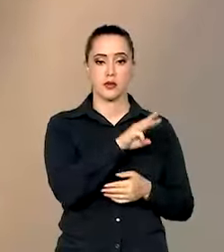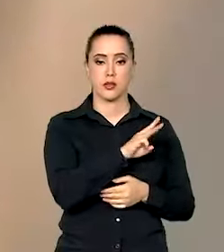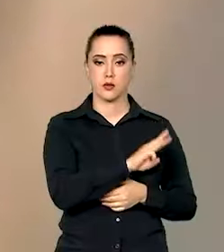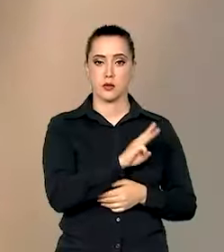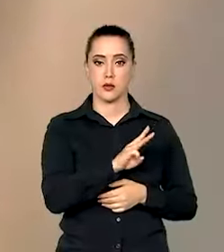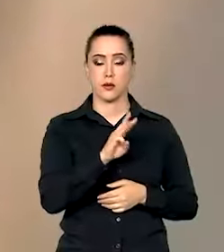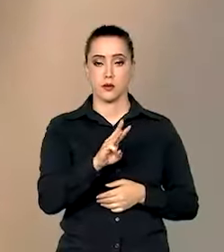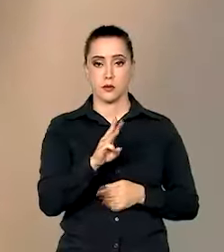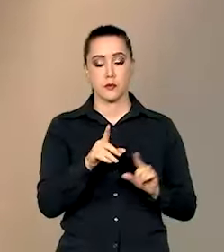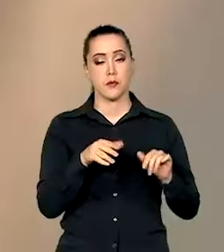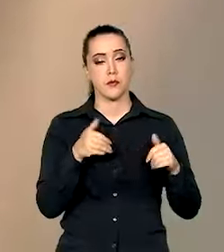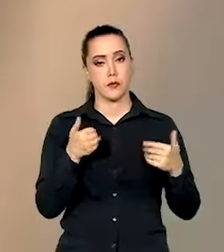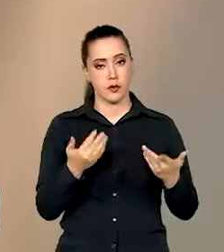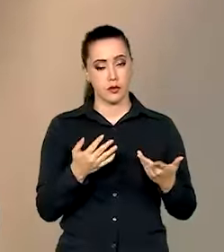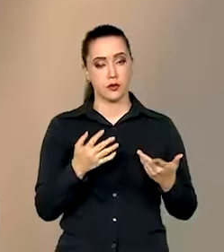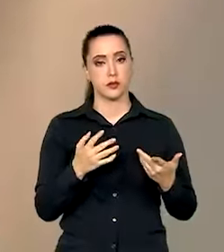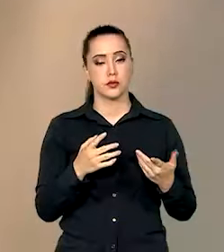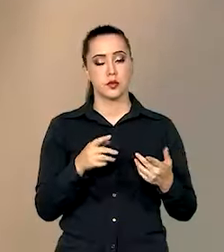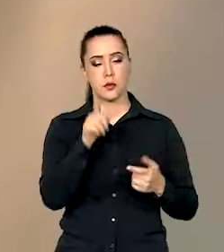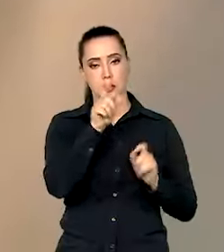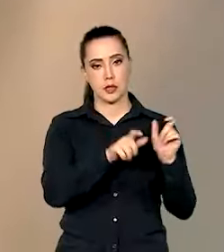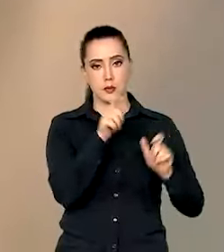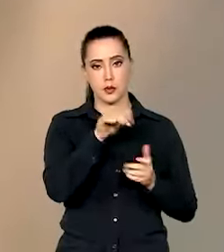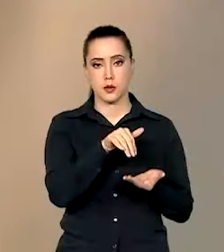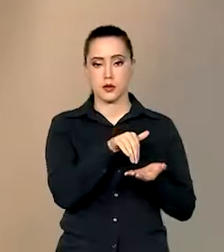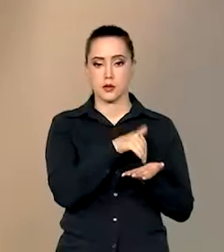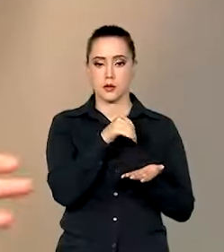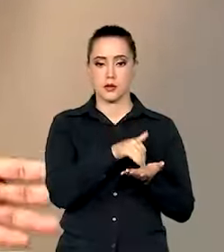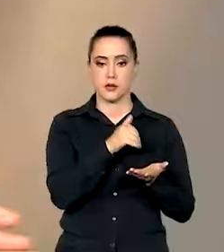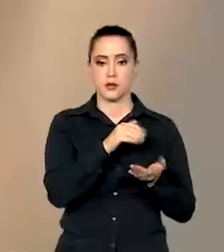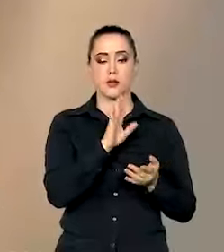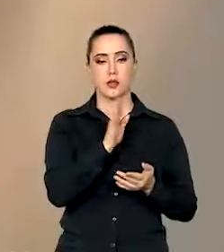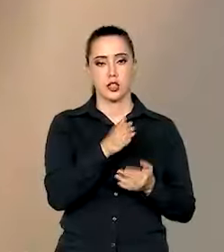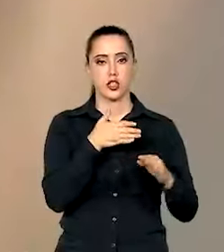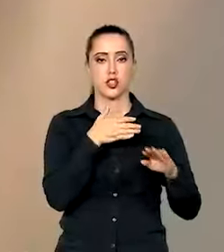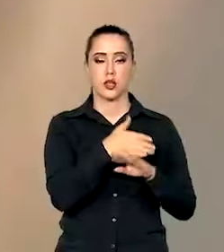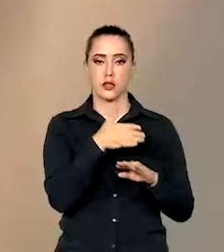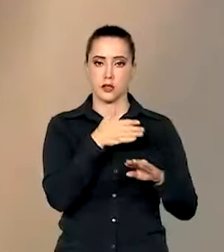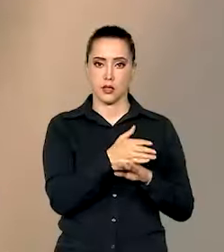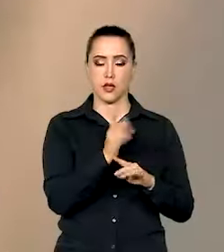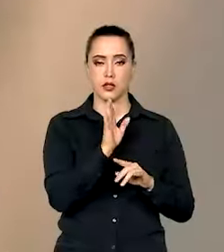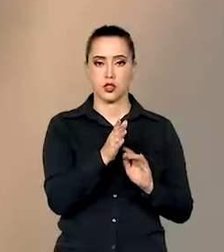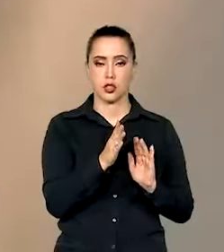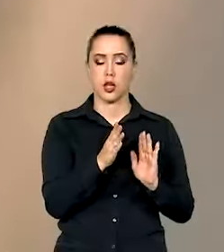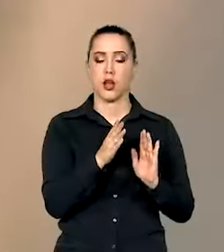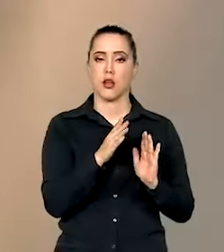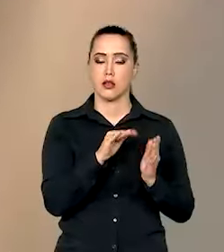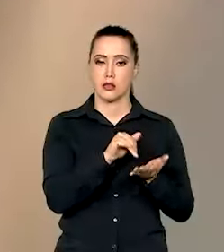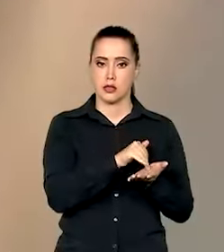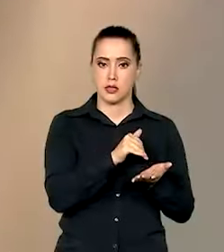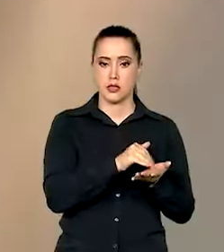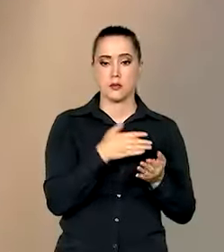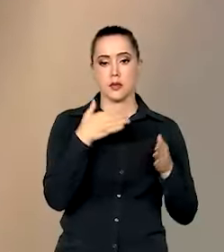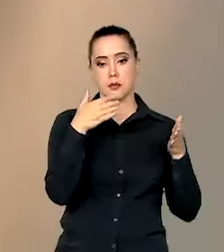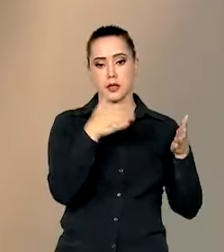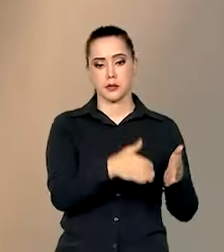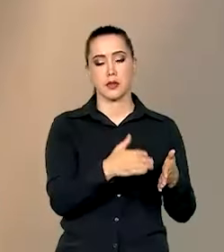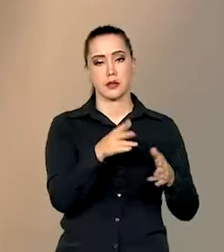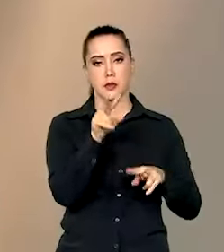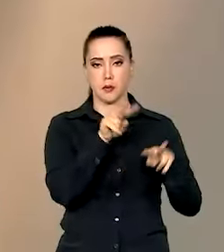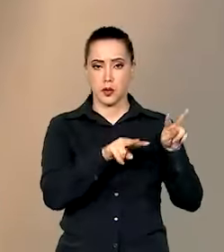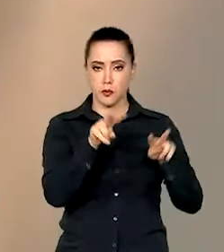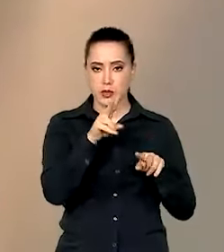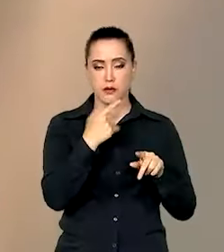plataforma digital, pelo Brasil Participativo, para as pessoas se inscreverem e aí já estarem pré-credenciadas para participar como